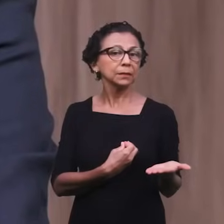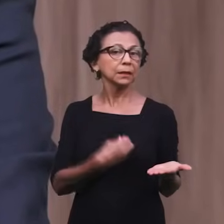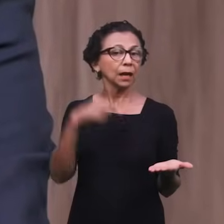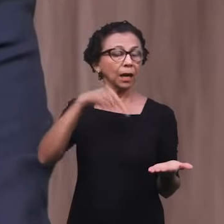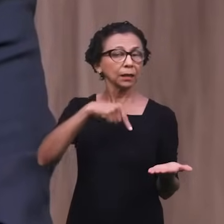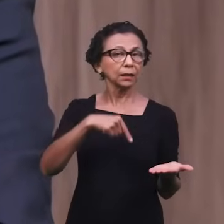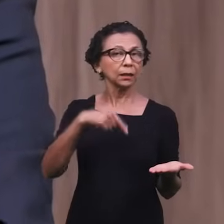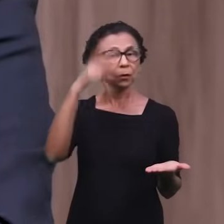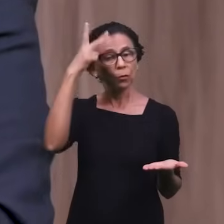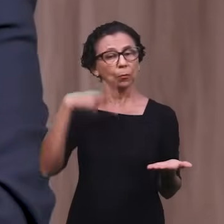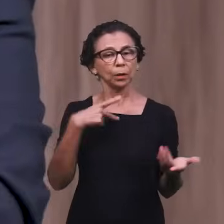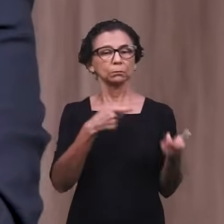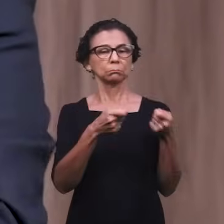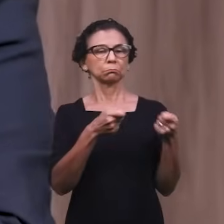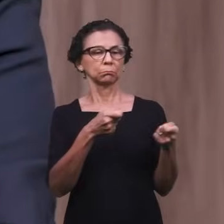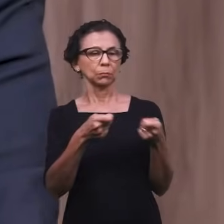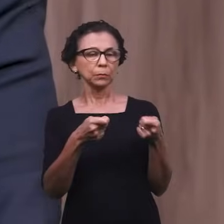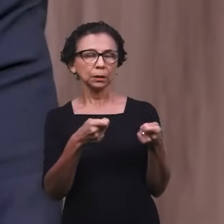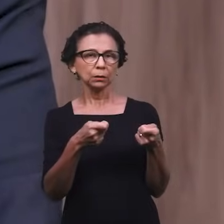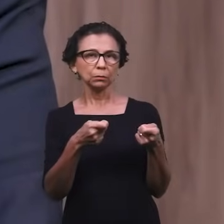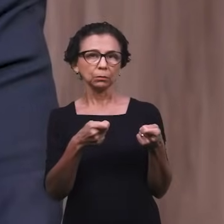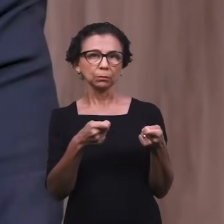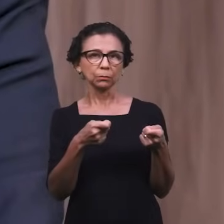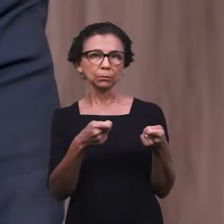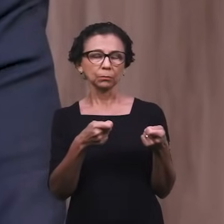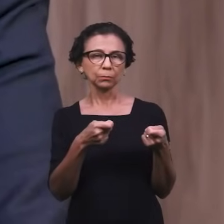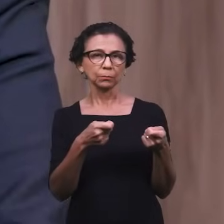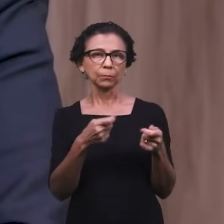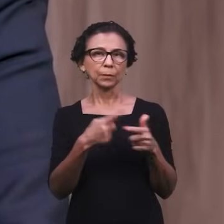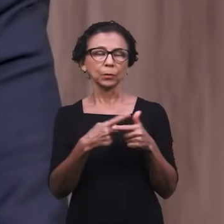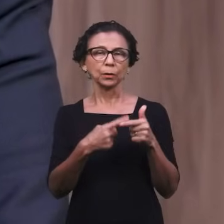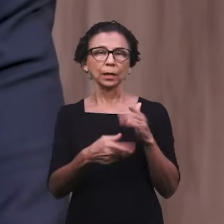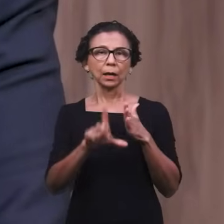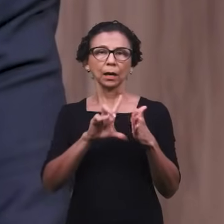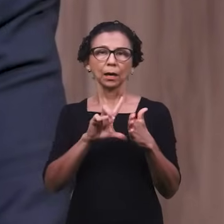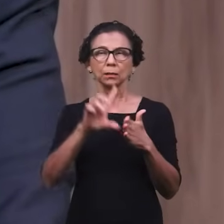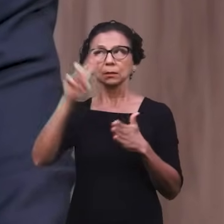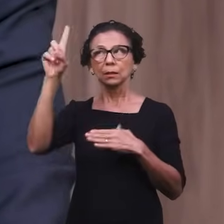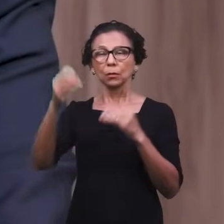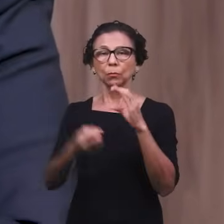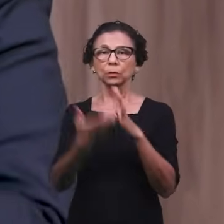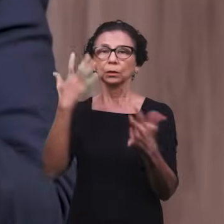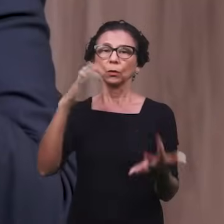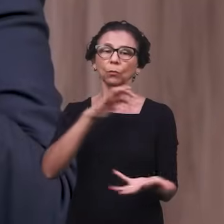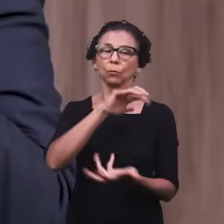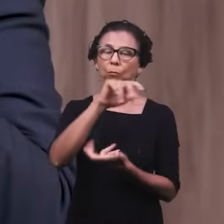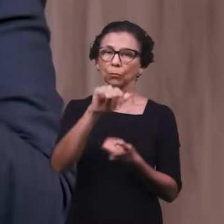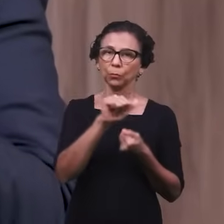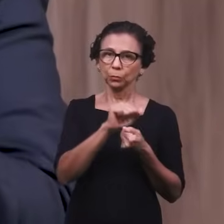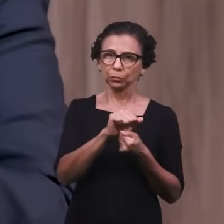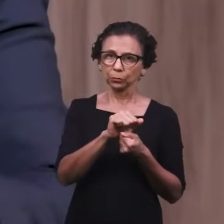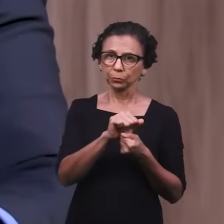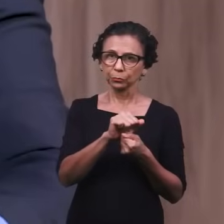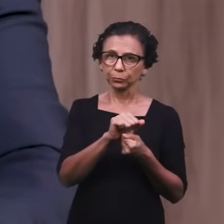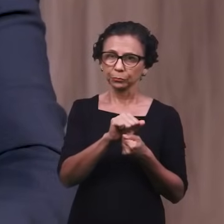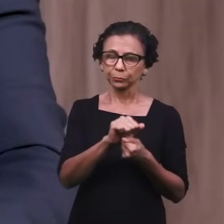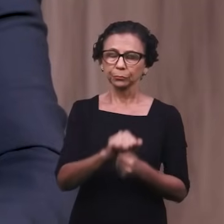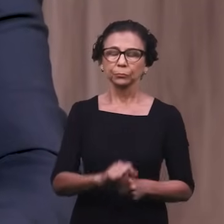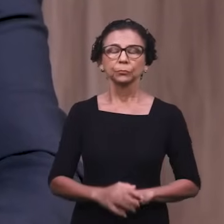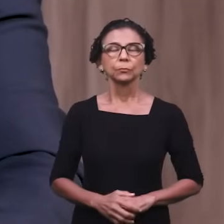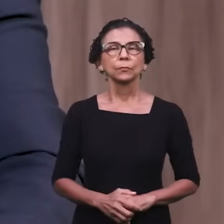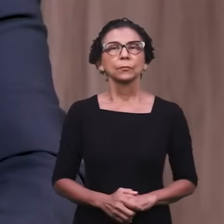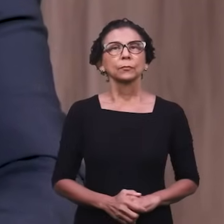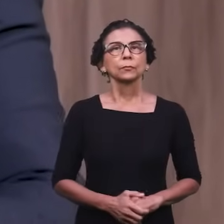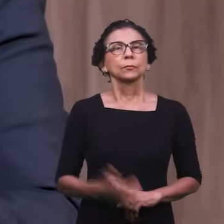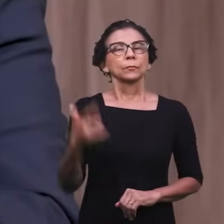mas que está dentro daquilo que é a obra criadora. Né? Mas é como nós dissemos aqui e